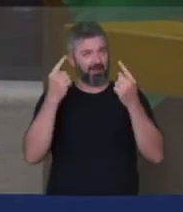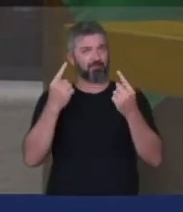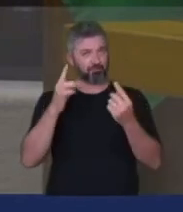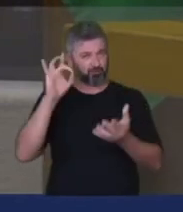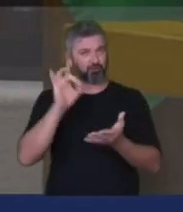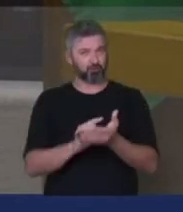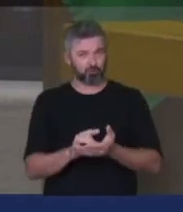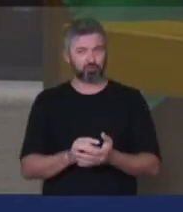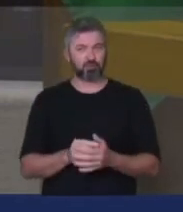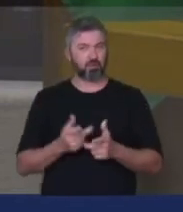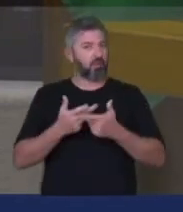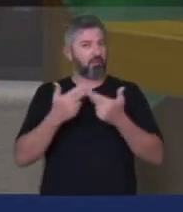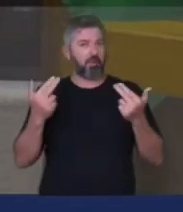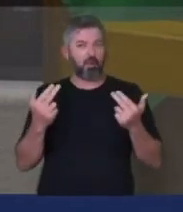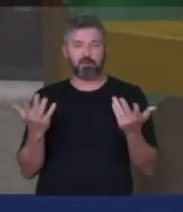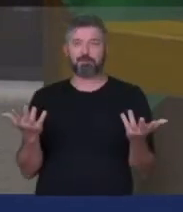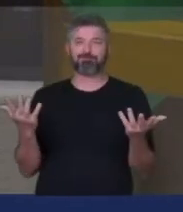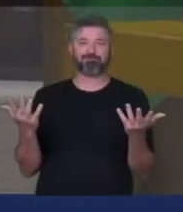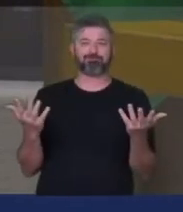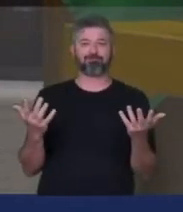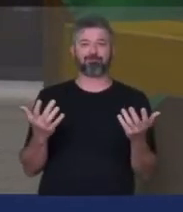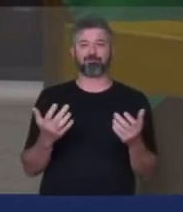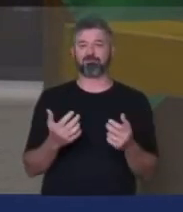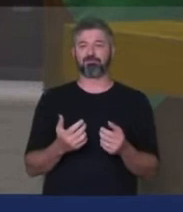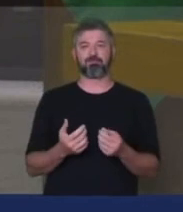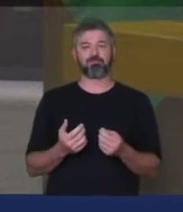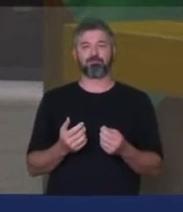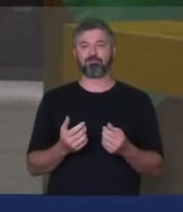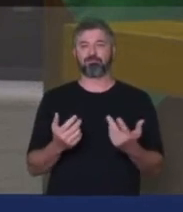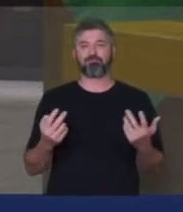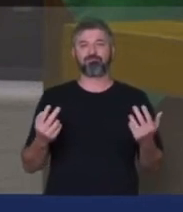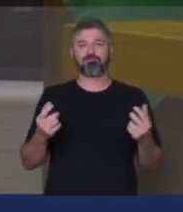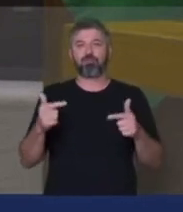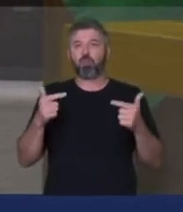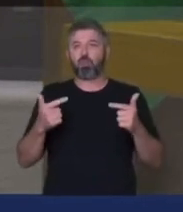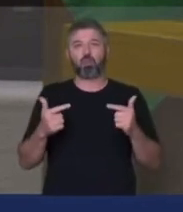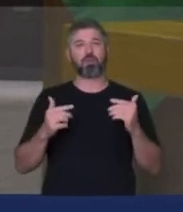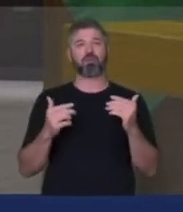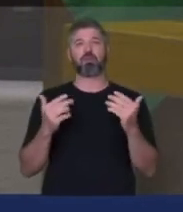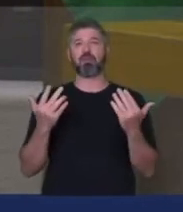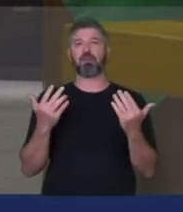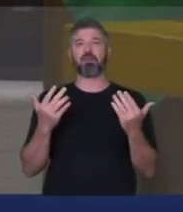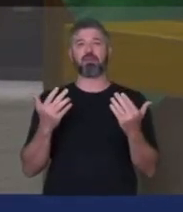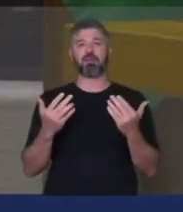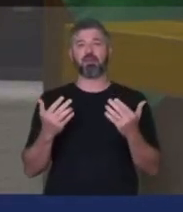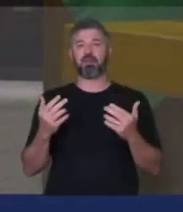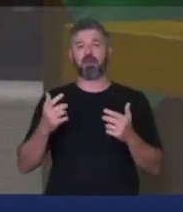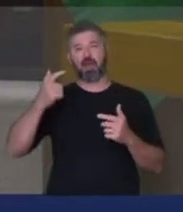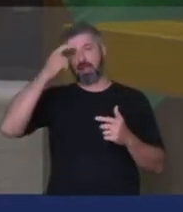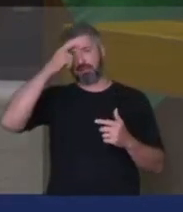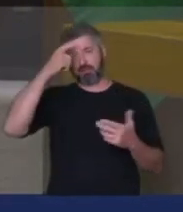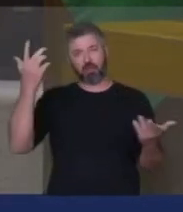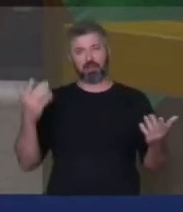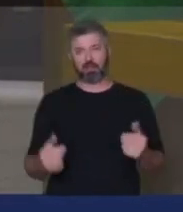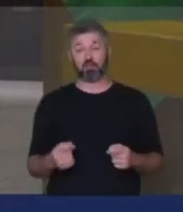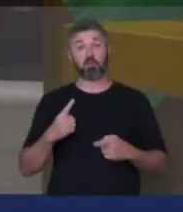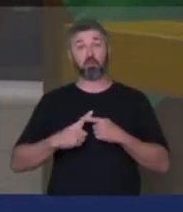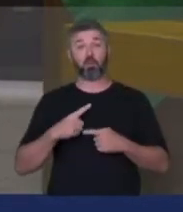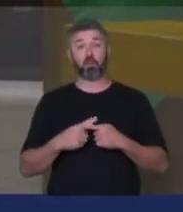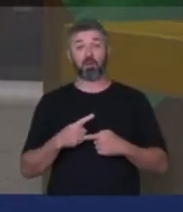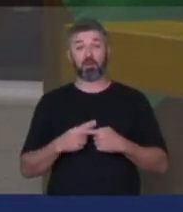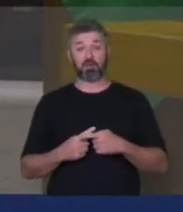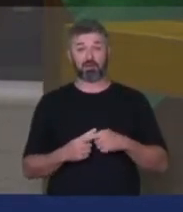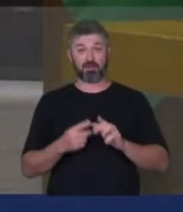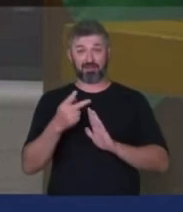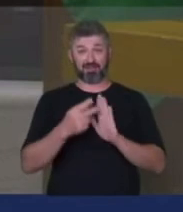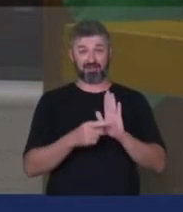algo completamente inócuo, sem qualquer tipo de proporcionalidade, razoabilidade. Até porque esse